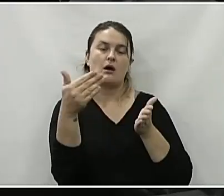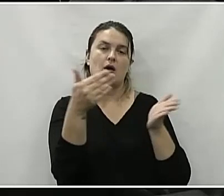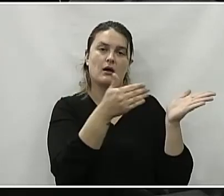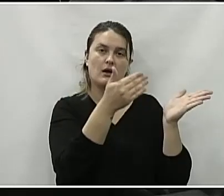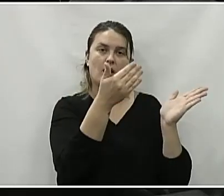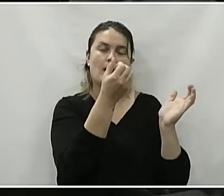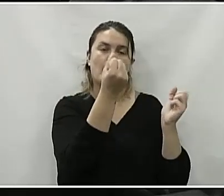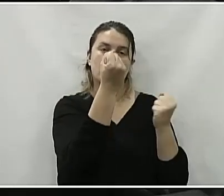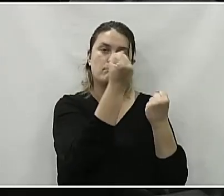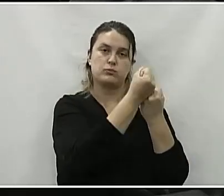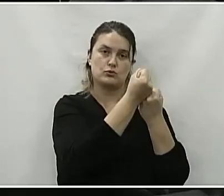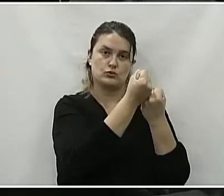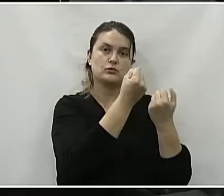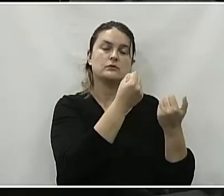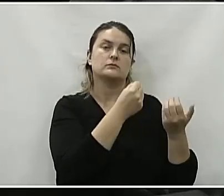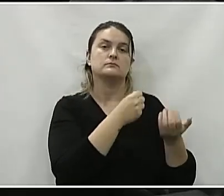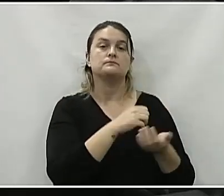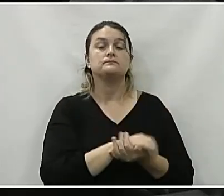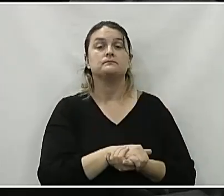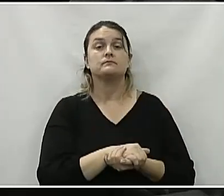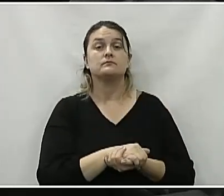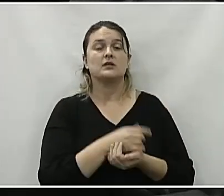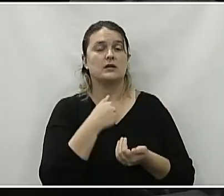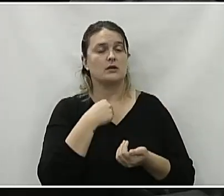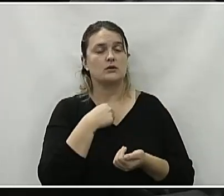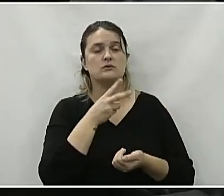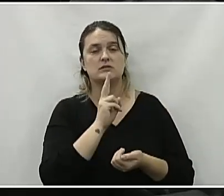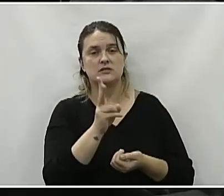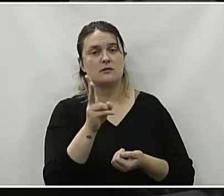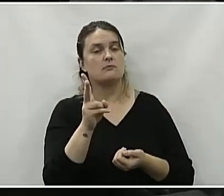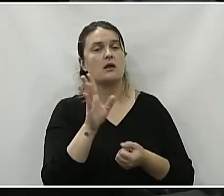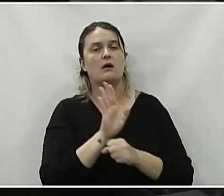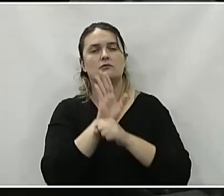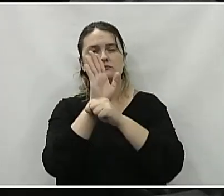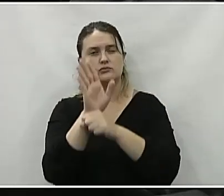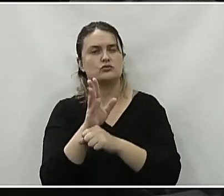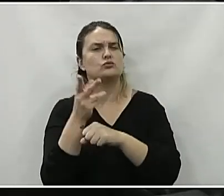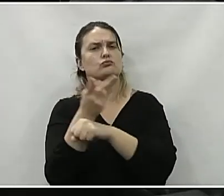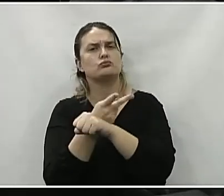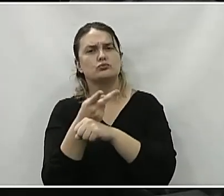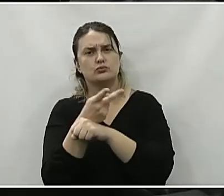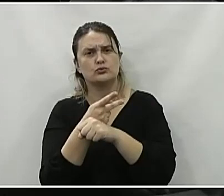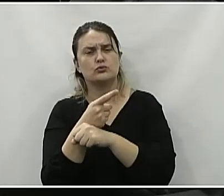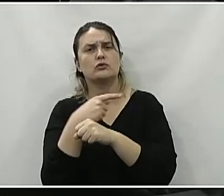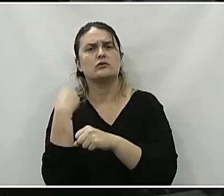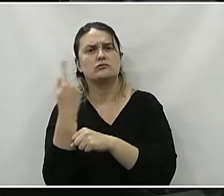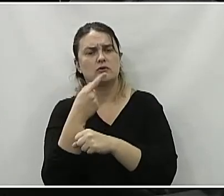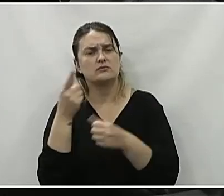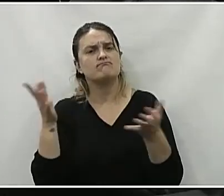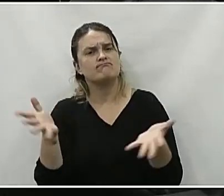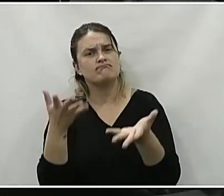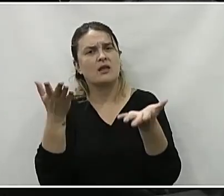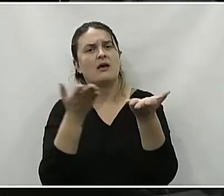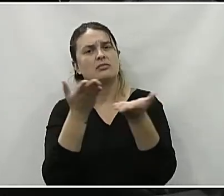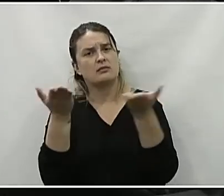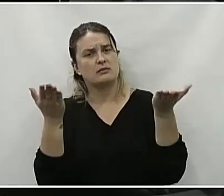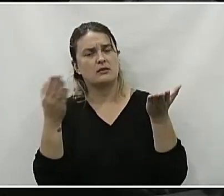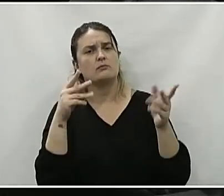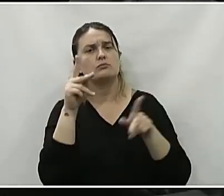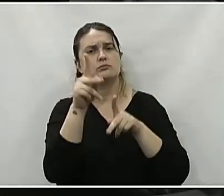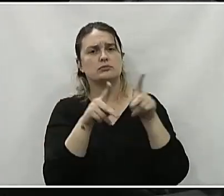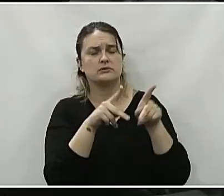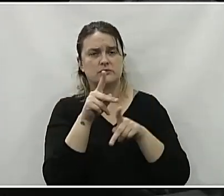Acessibilidade e, enquanto vereador, também estarei sempre apoiando e buscando que possamos cada vez mais atender a nossa